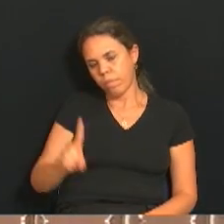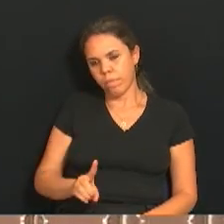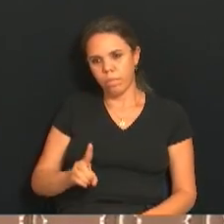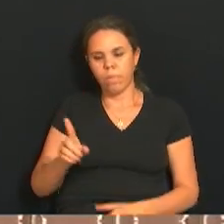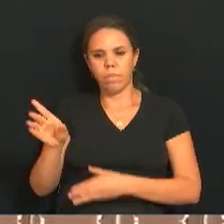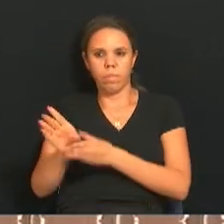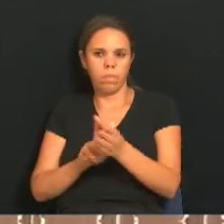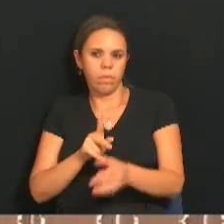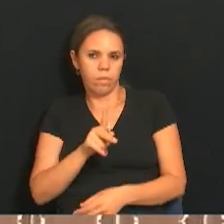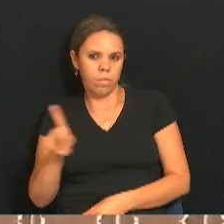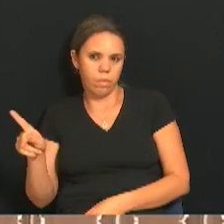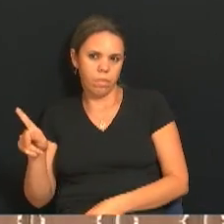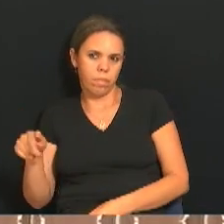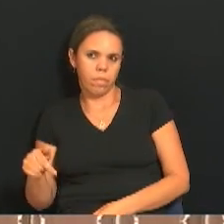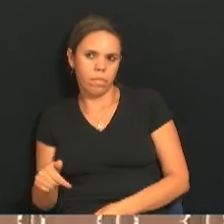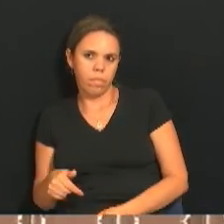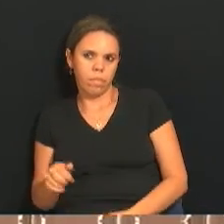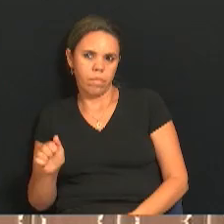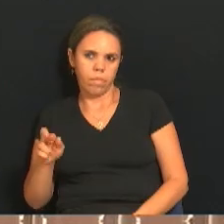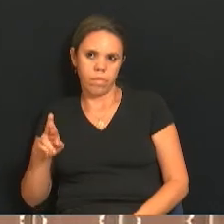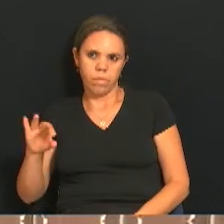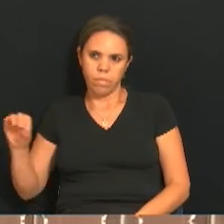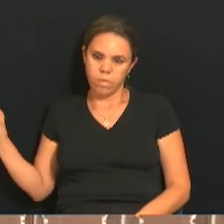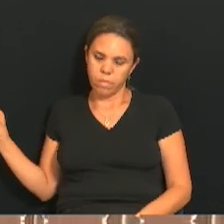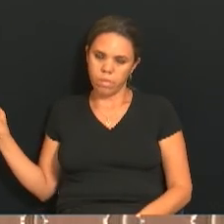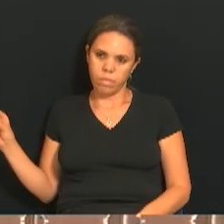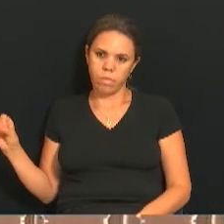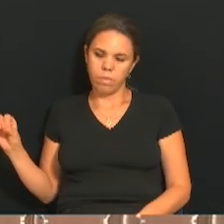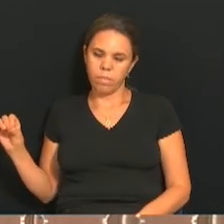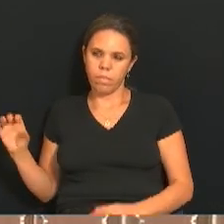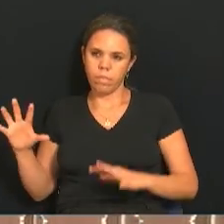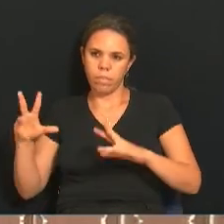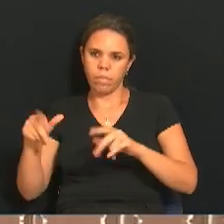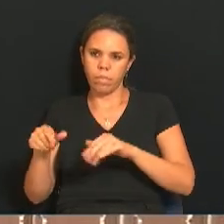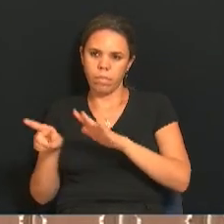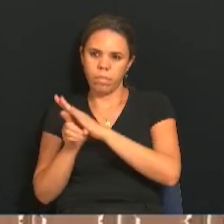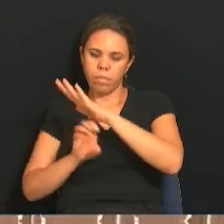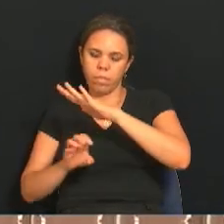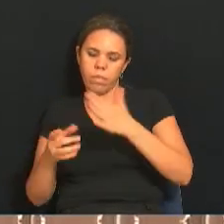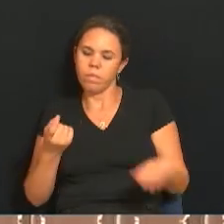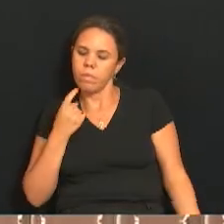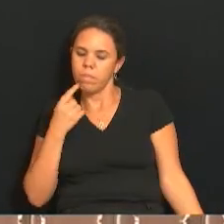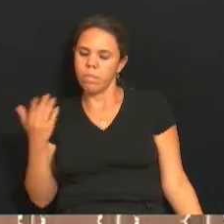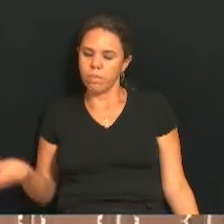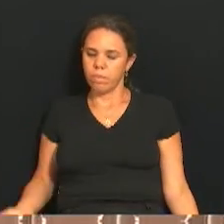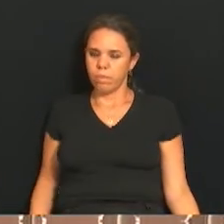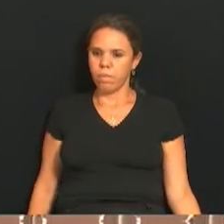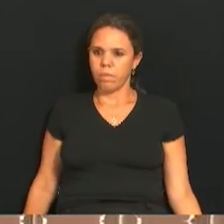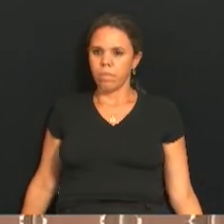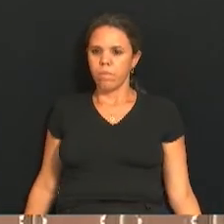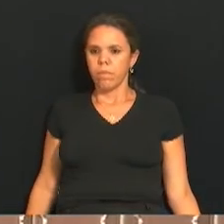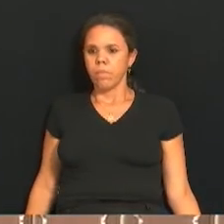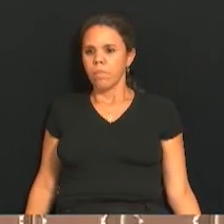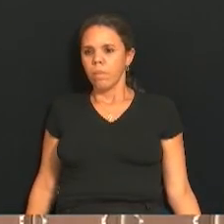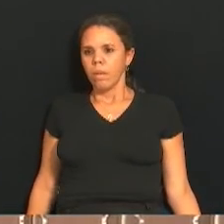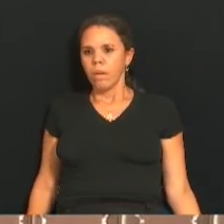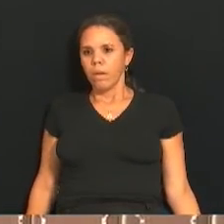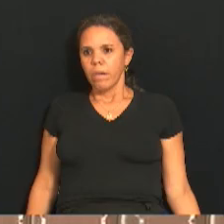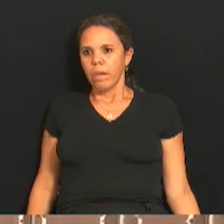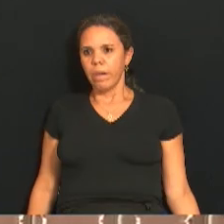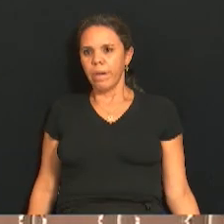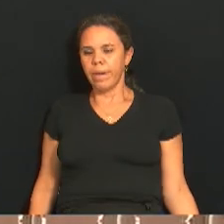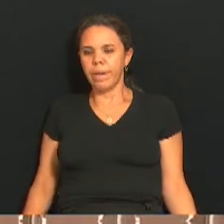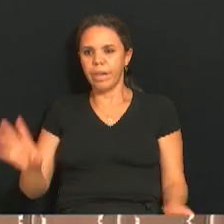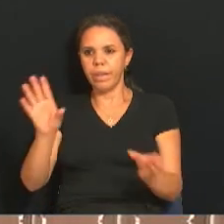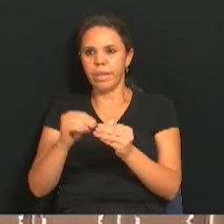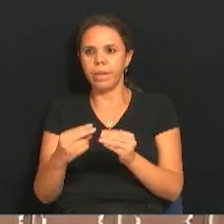CONSEG, e também o senhor Antônio Donizete da Silva, que é empresário aqui também na nossa cidade de Campinas. Foram faladas muitas